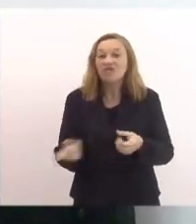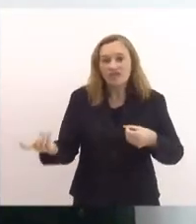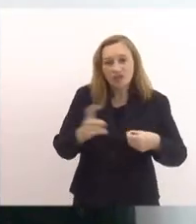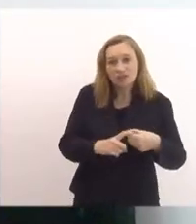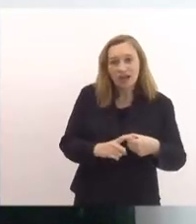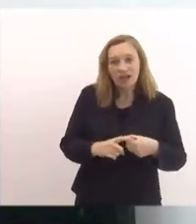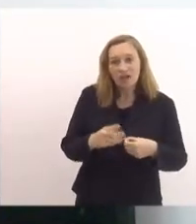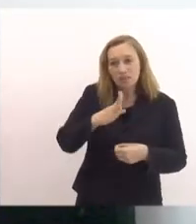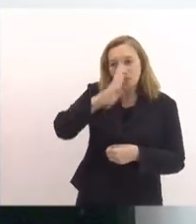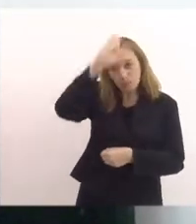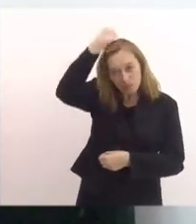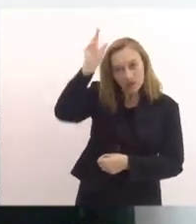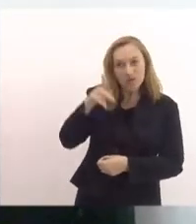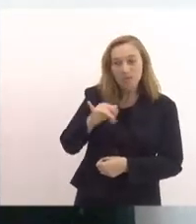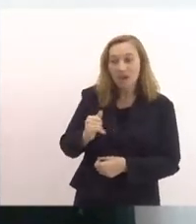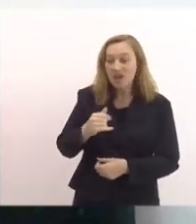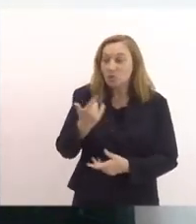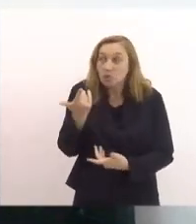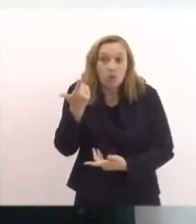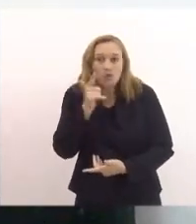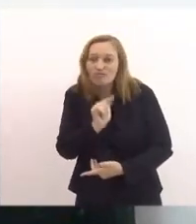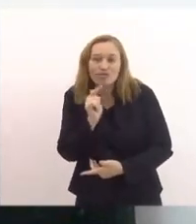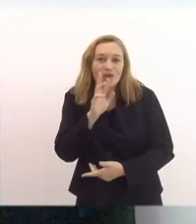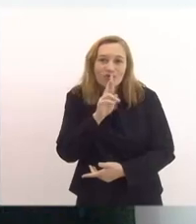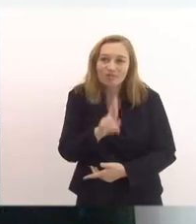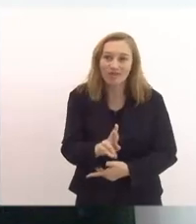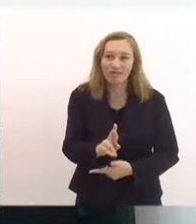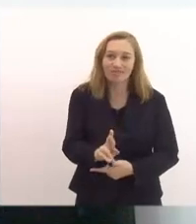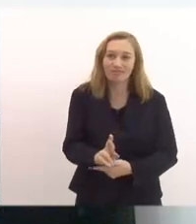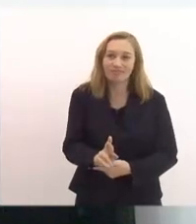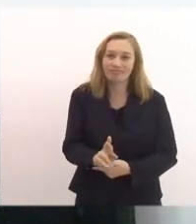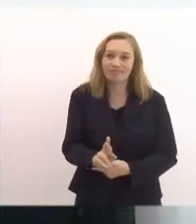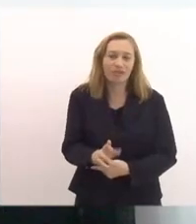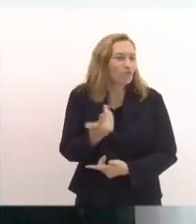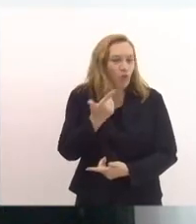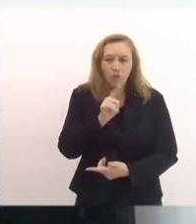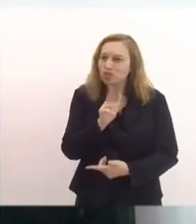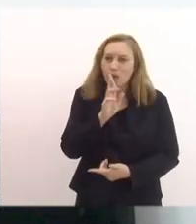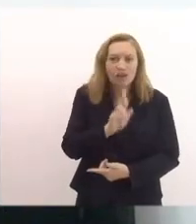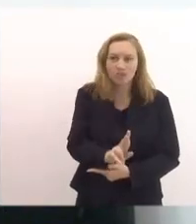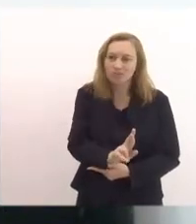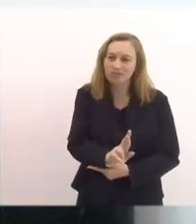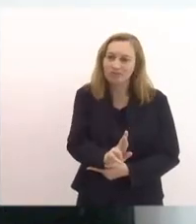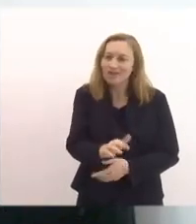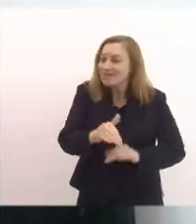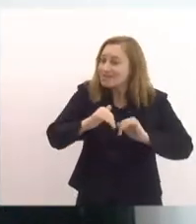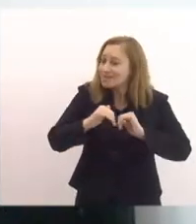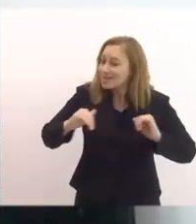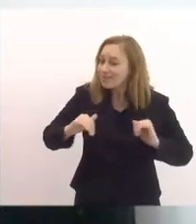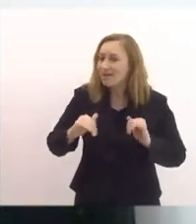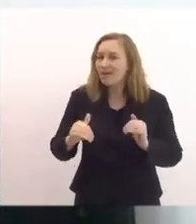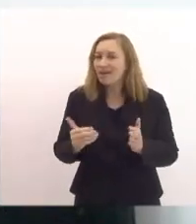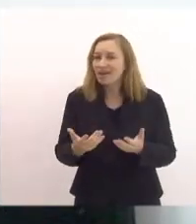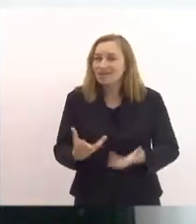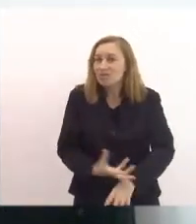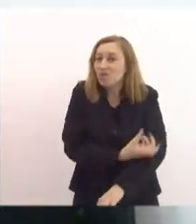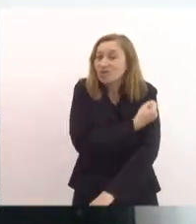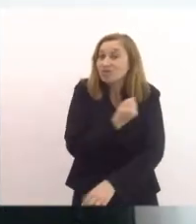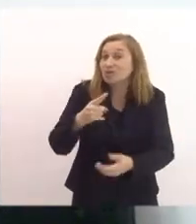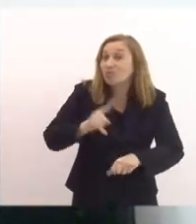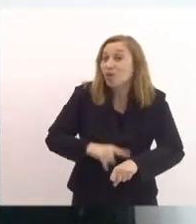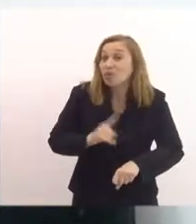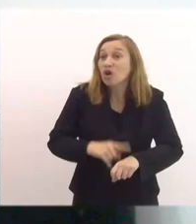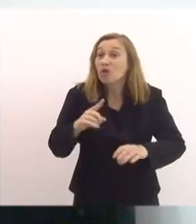aí eu não consigo não externalizar essa questão. Né? Eu não consigo externalizar, separar essa emoção desse momento.